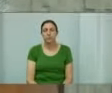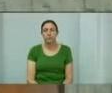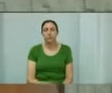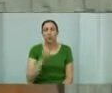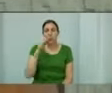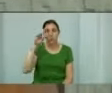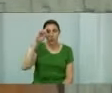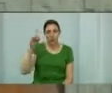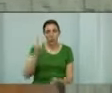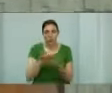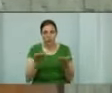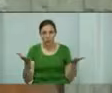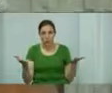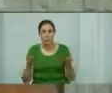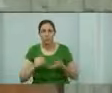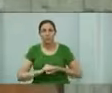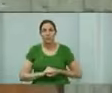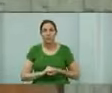Bom dia a todos.